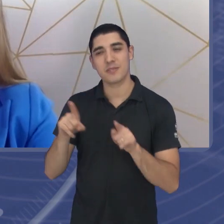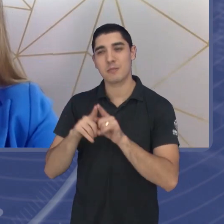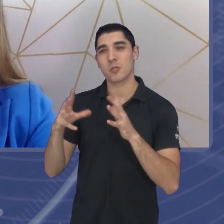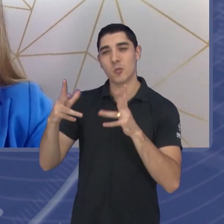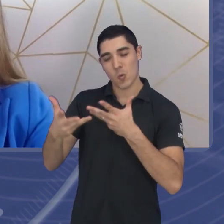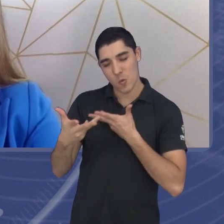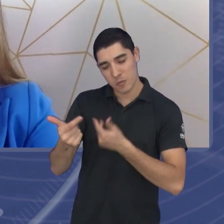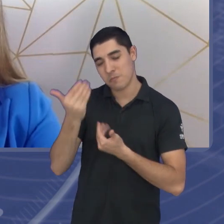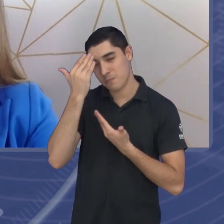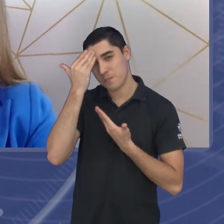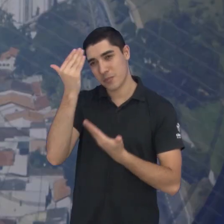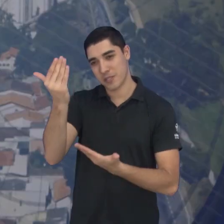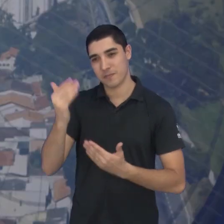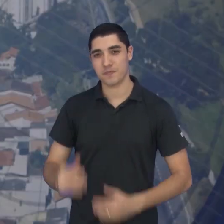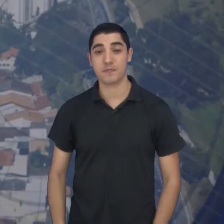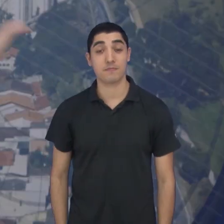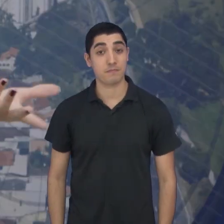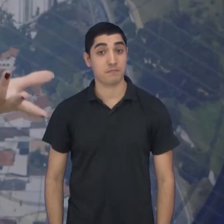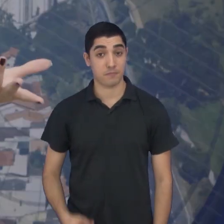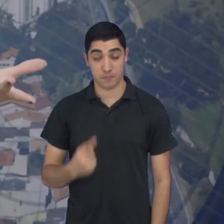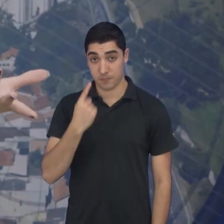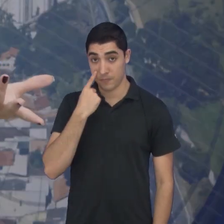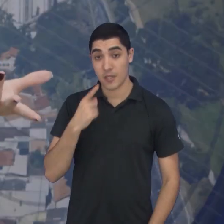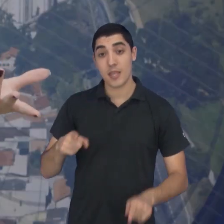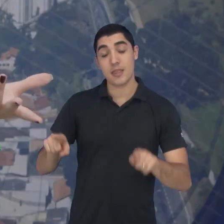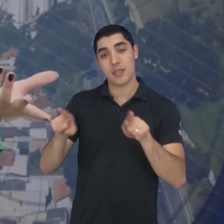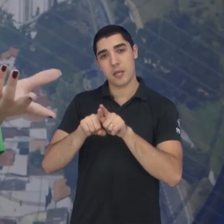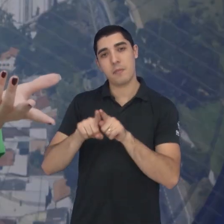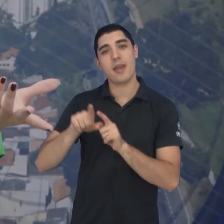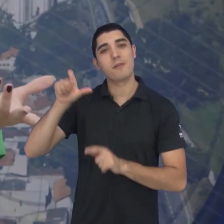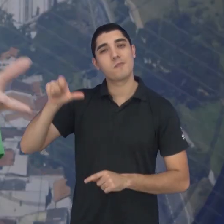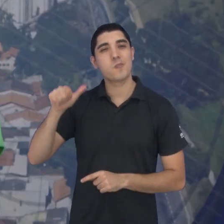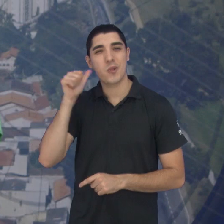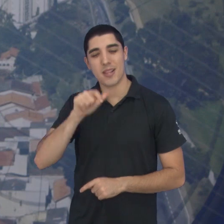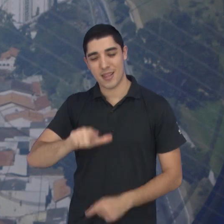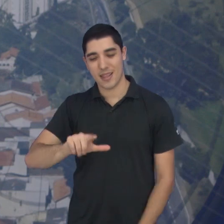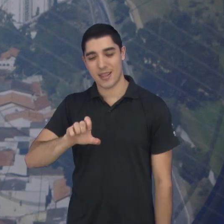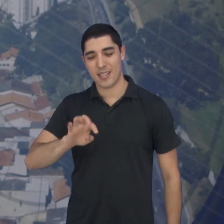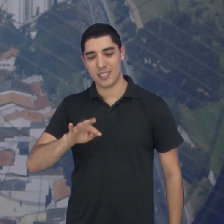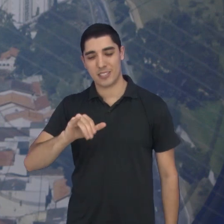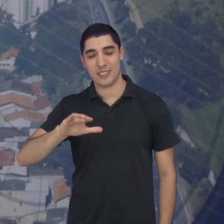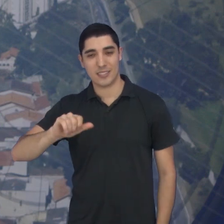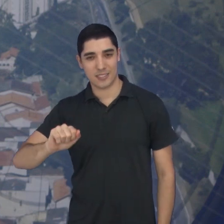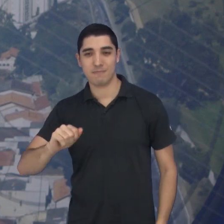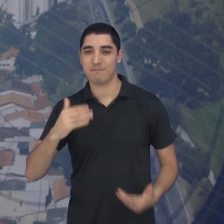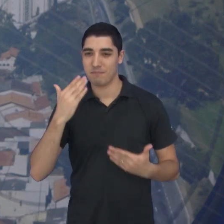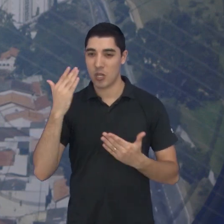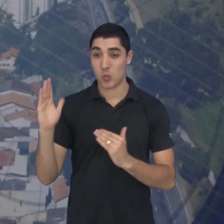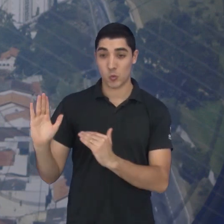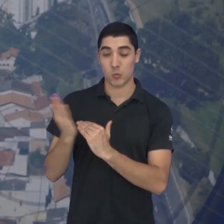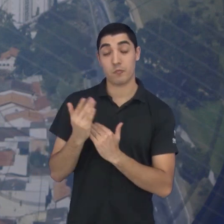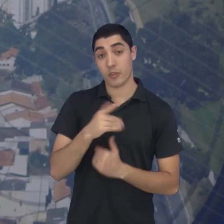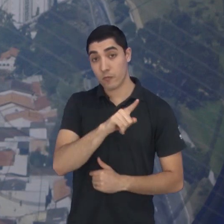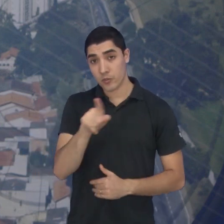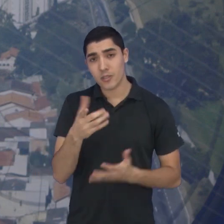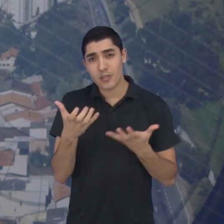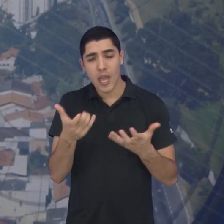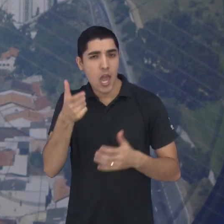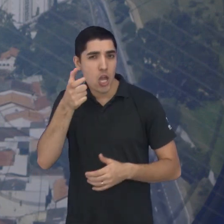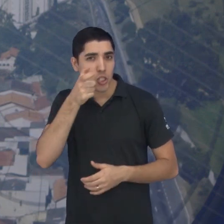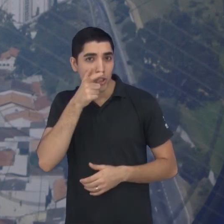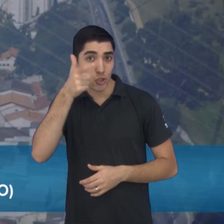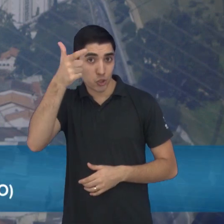convite. É isso, a Letícia também que contribuiu com a gente. Gente, olha só, para vocês reverem então